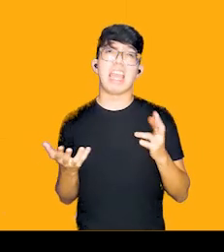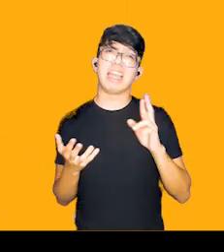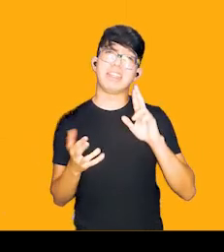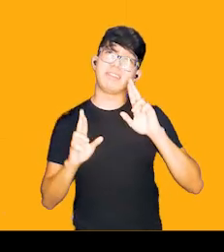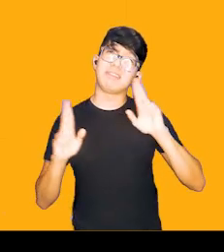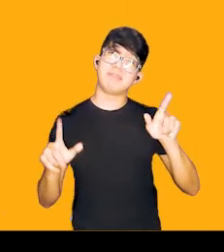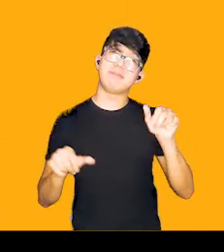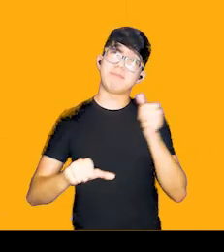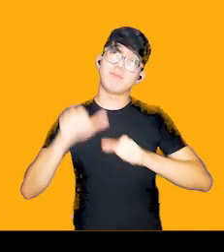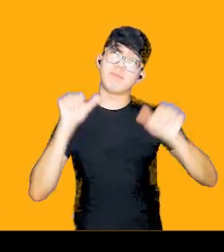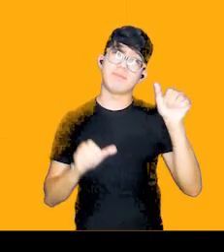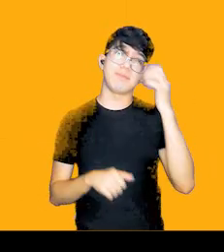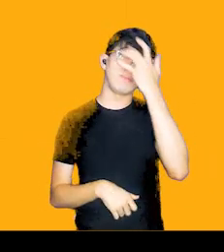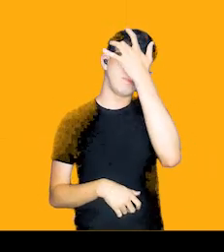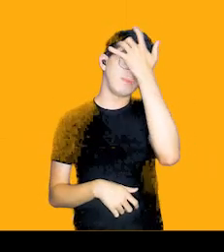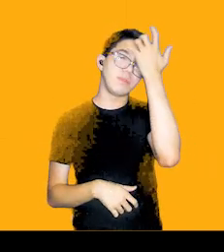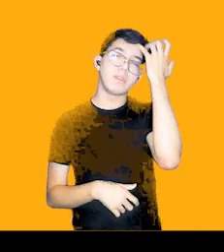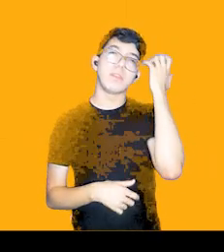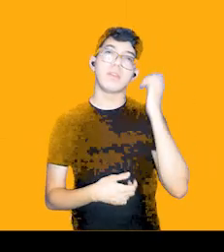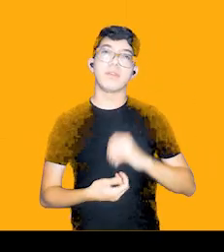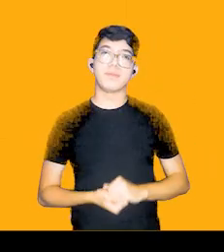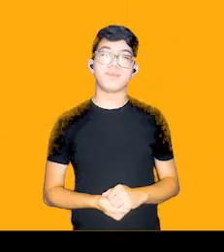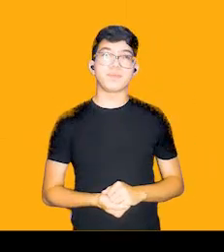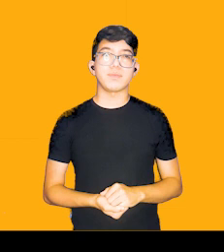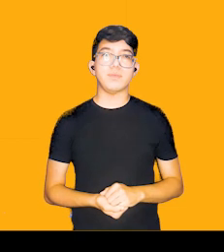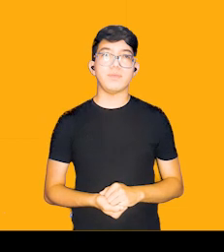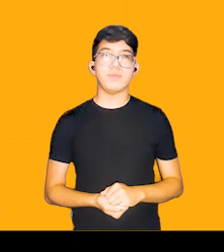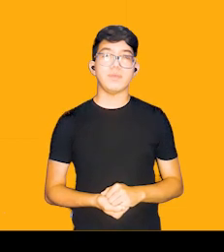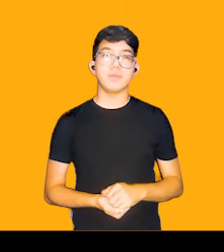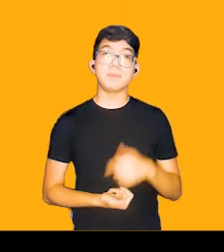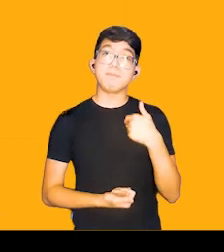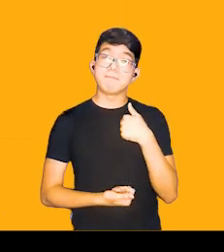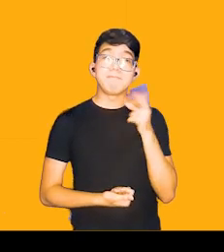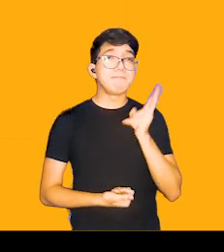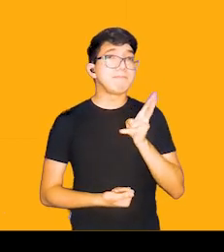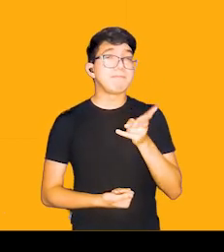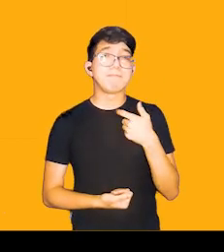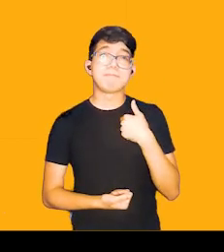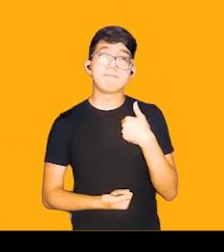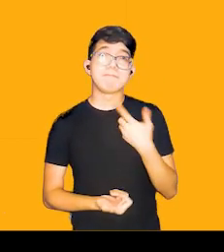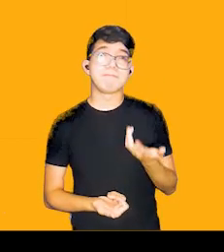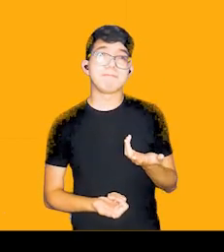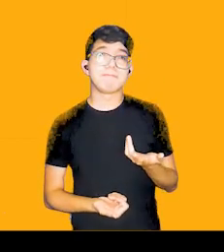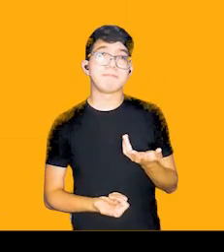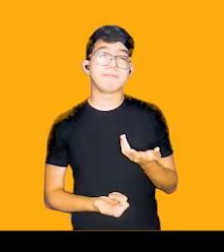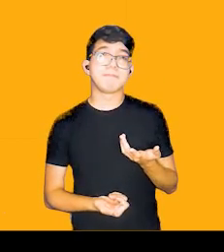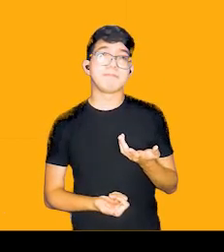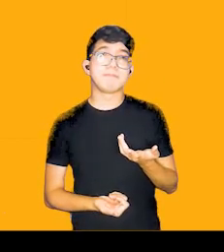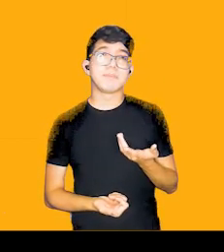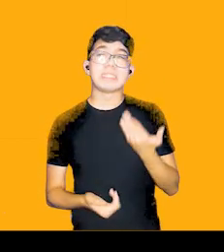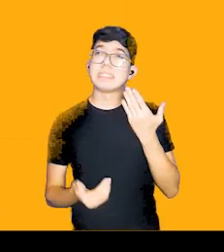Meu olhar sempre questionou as coisas que eu não concordo com elas. É sempre